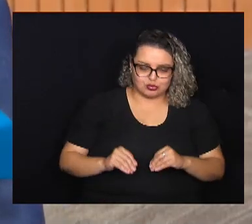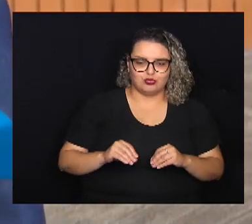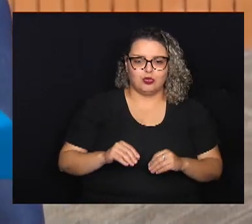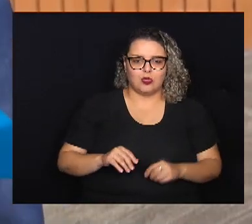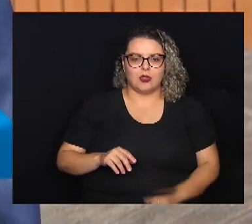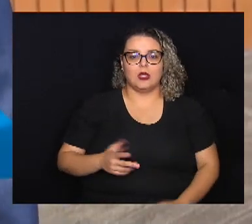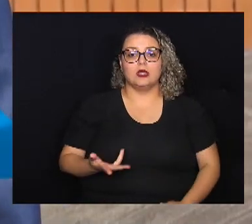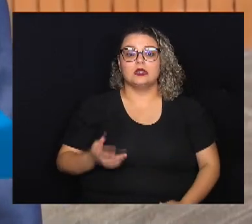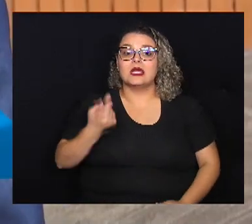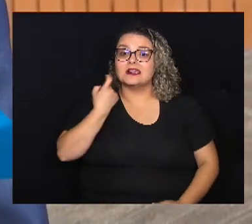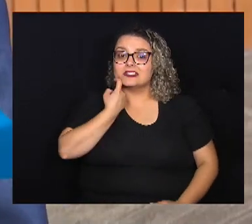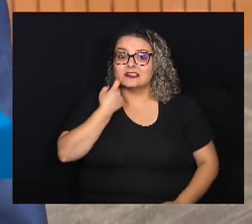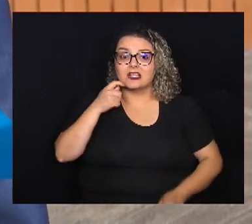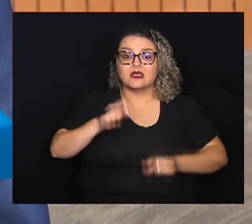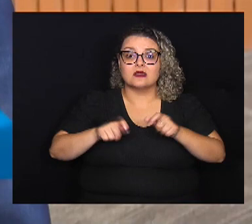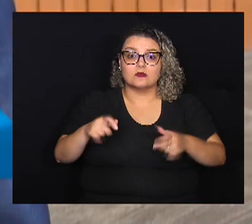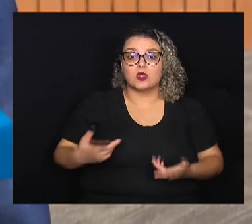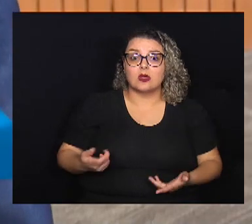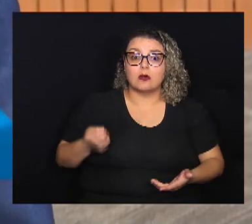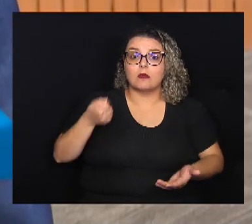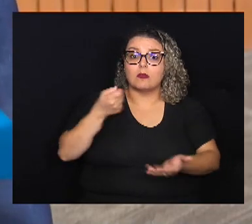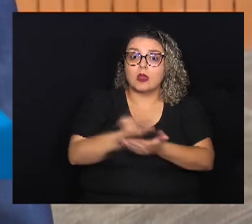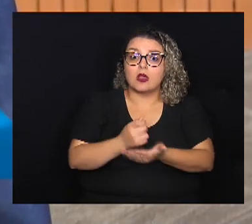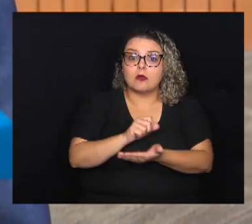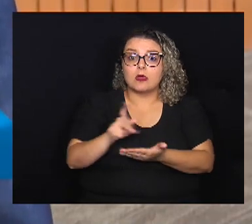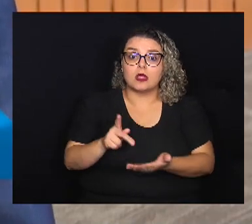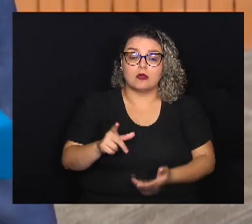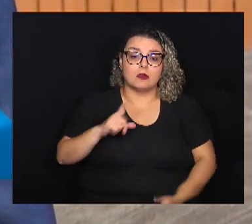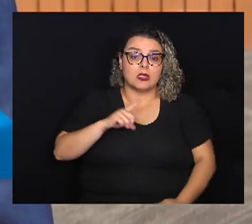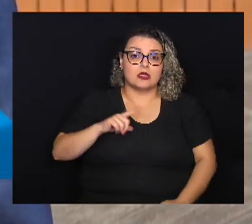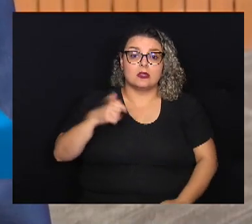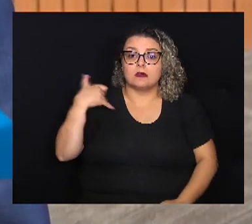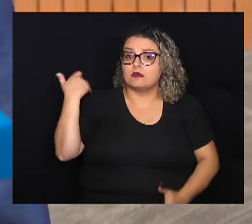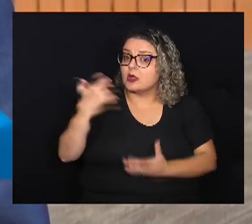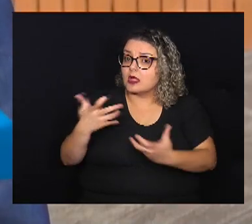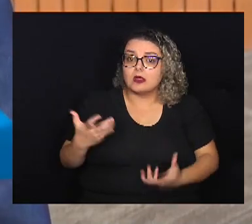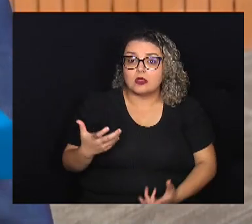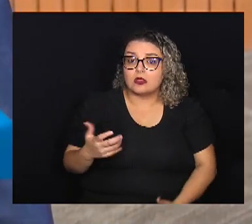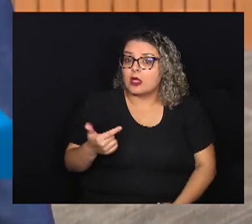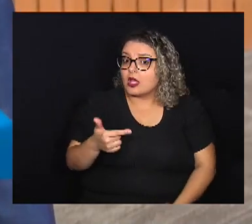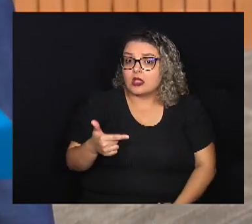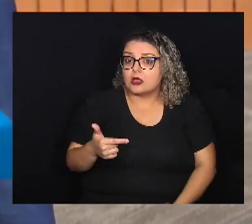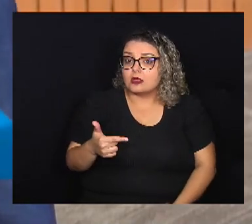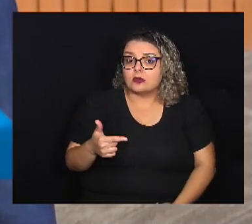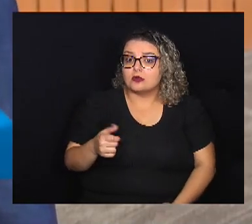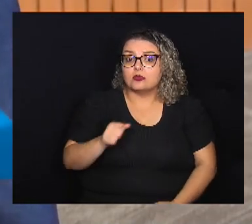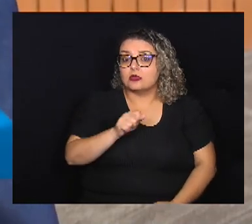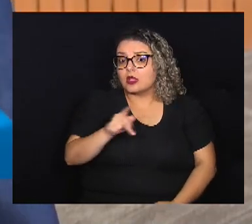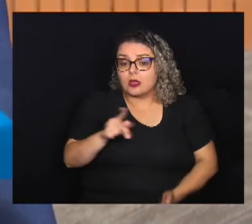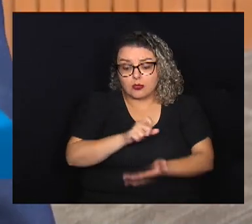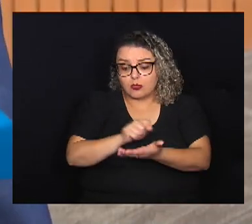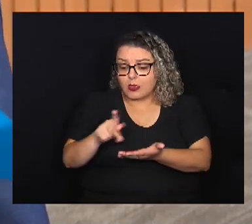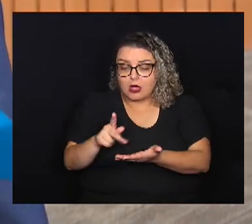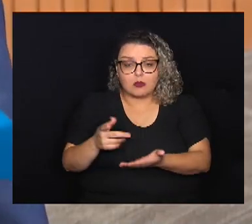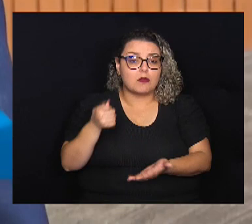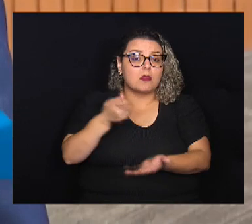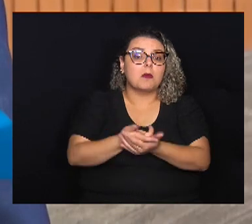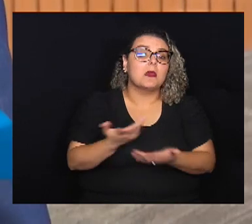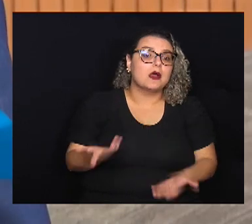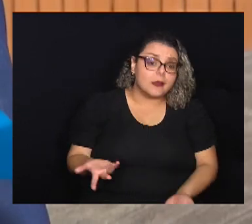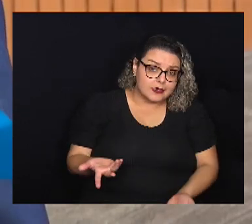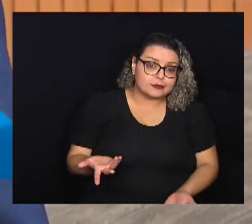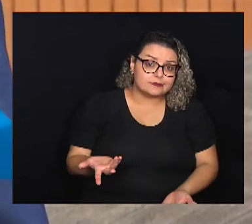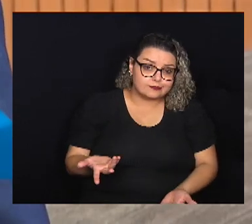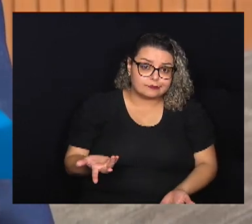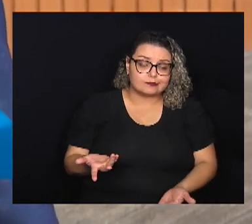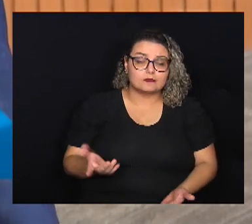sexta-feira as pessoas podem pagar por aplicativo mas tem muitas senhoras pessoas que não tem esse aplicativo para poder pagar e aí nós temos